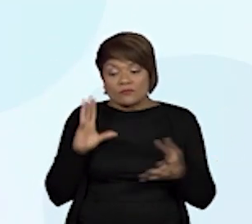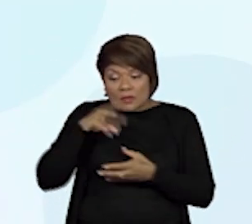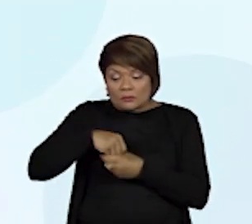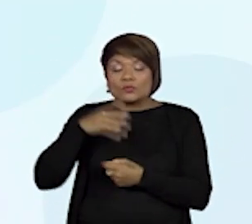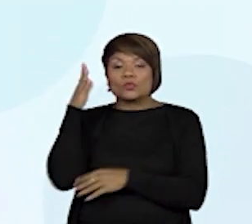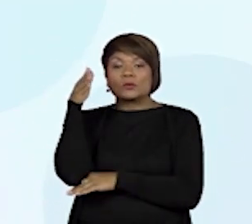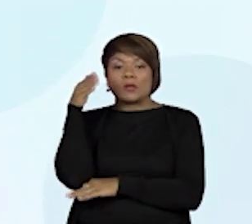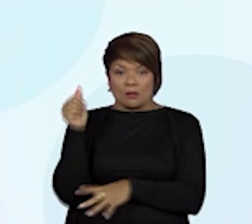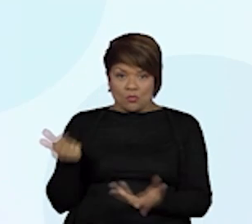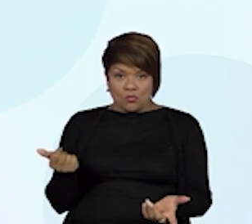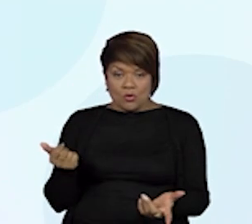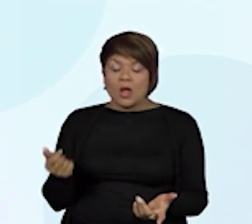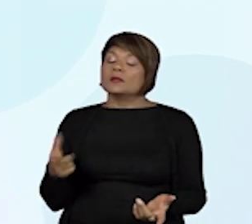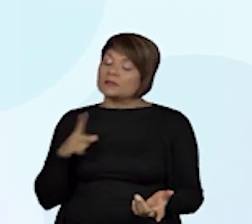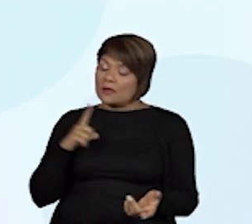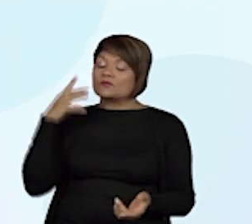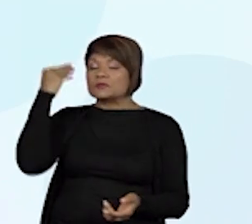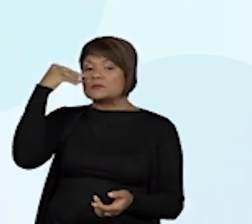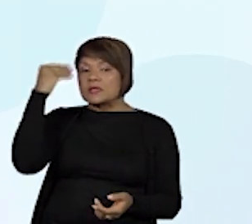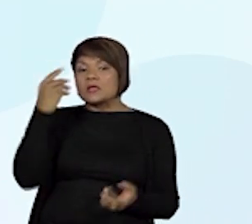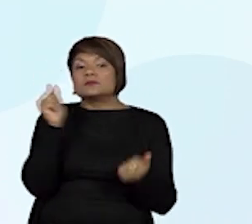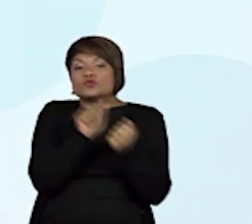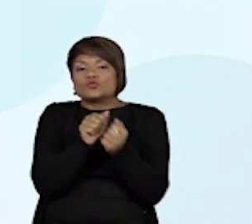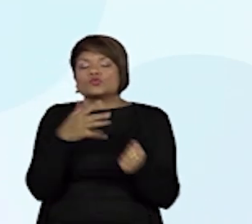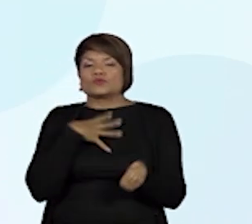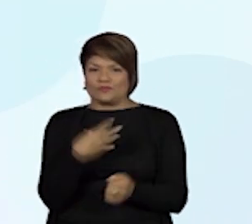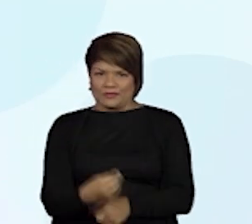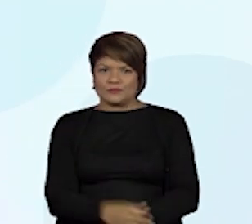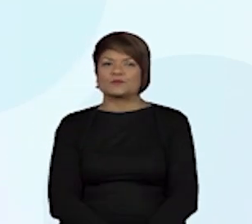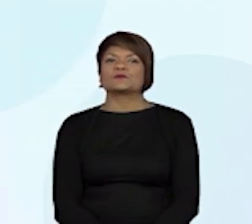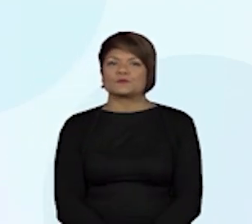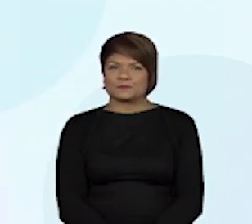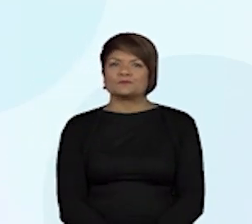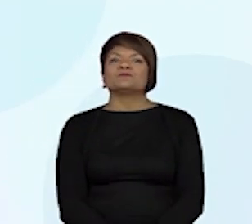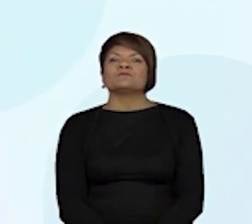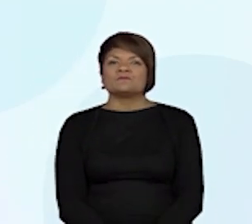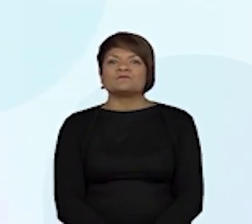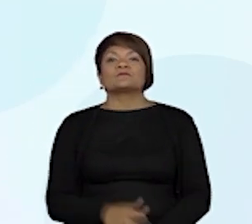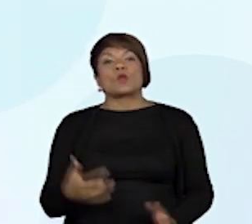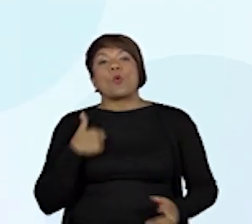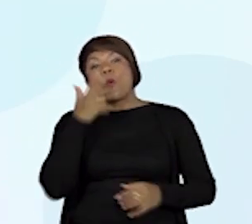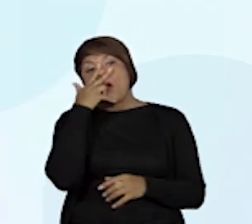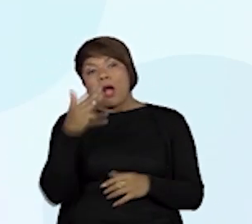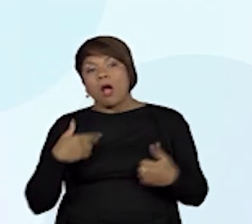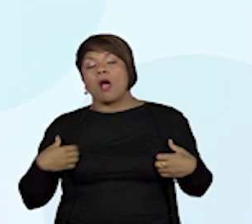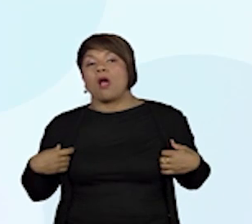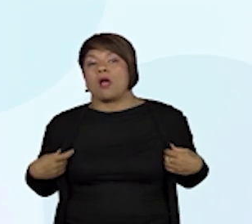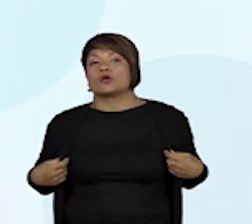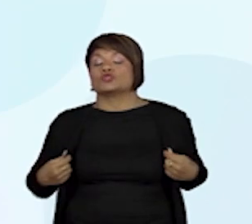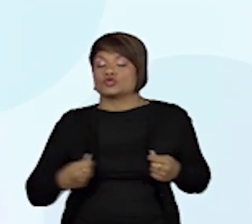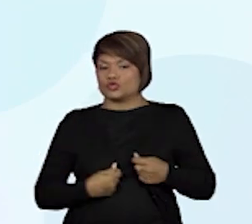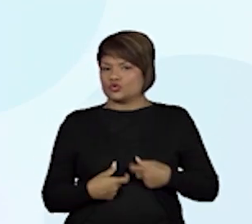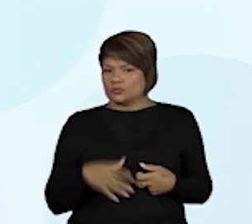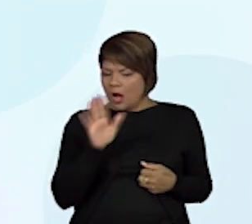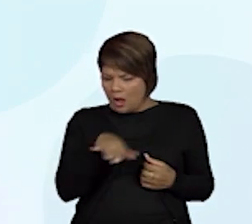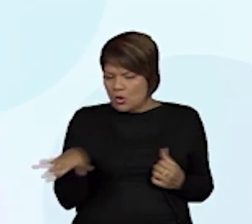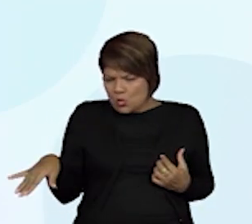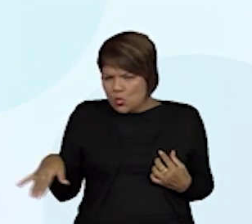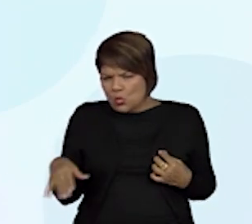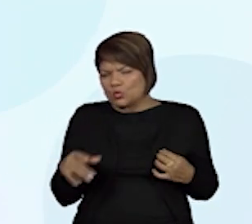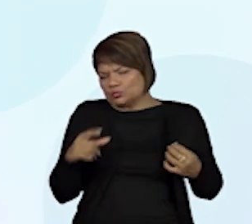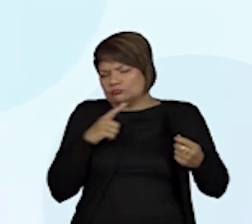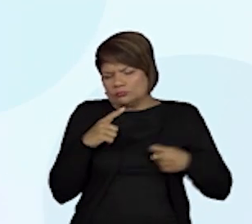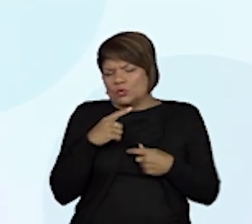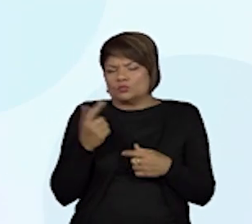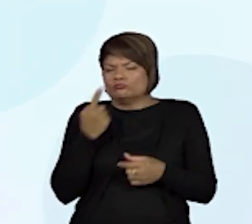ela viveu junto com os filhos. Sim, eu acho que os estudantes, assim, estão bem familiarizados, assim, com esse tipo